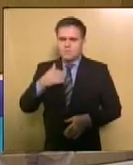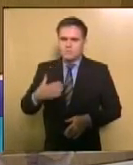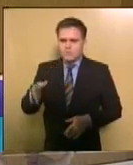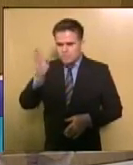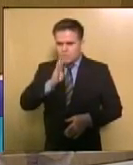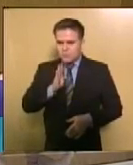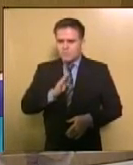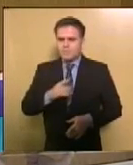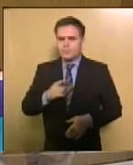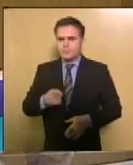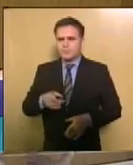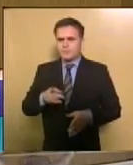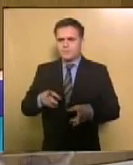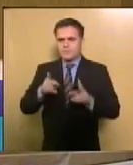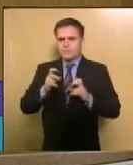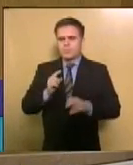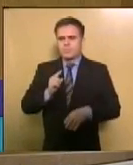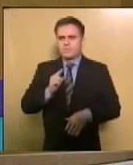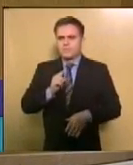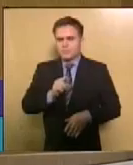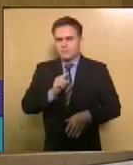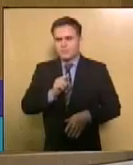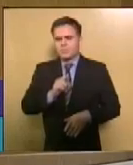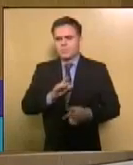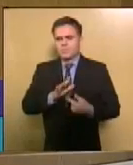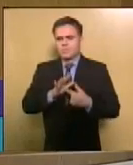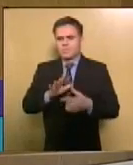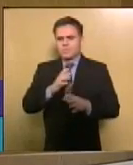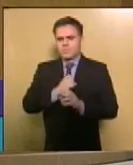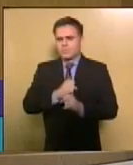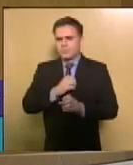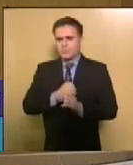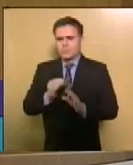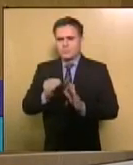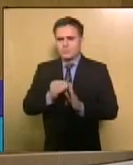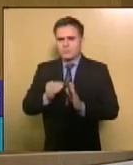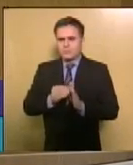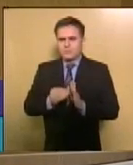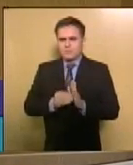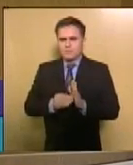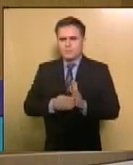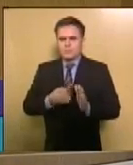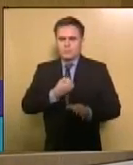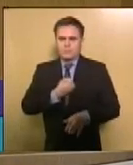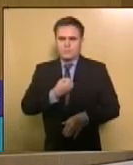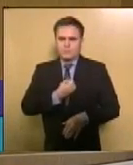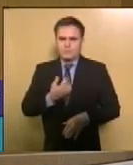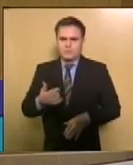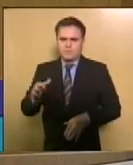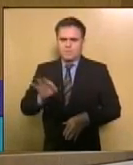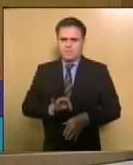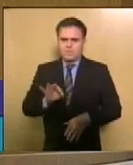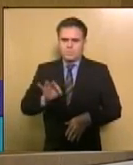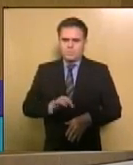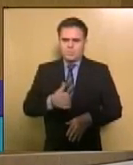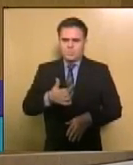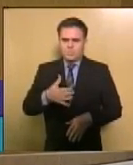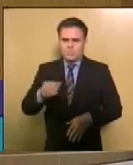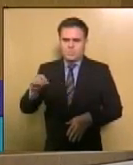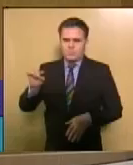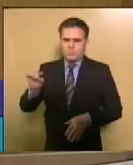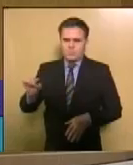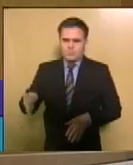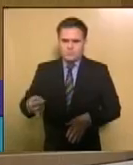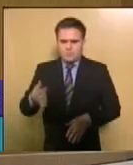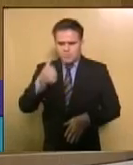Brasil vocês verificam que aqui também os dados são maiores do que a média nacional enquanto a taxa de homicídios por 100.000 mulheres